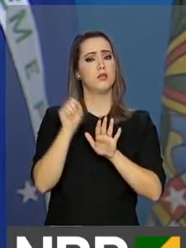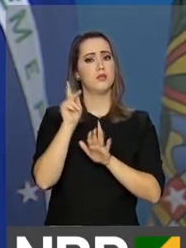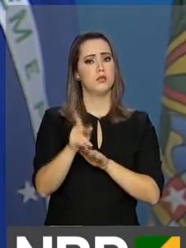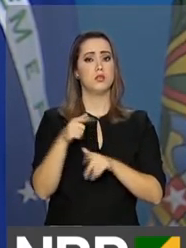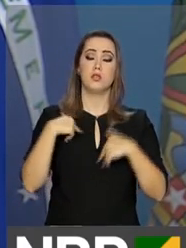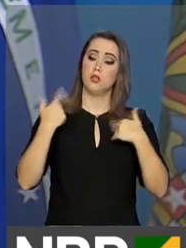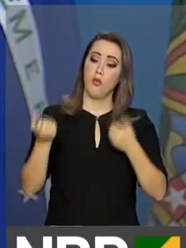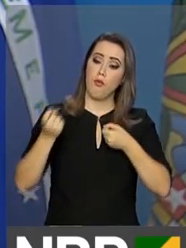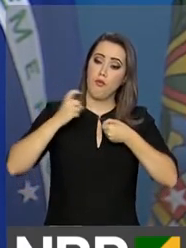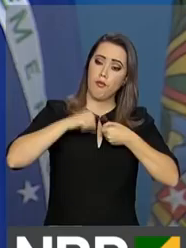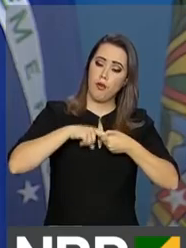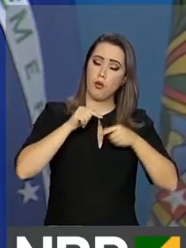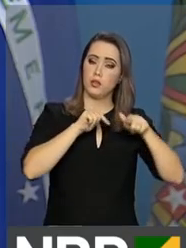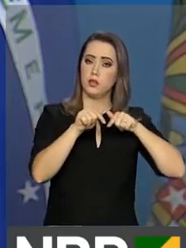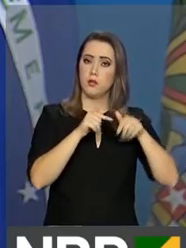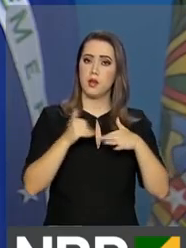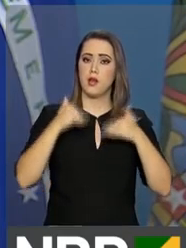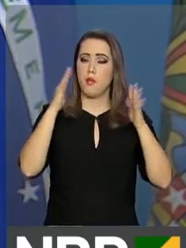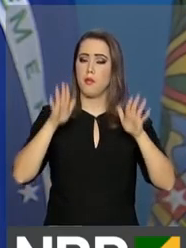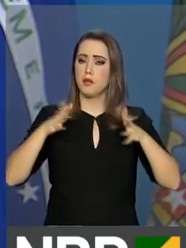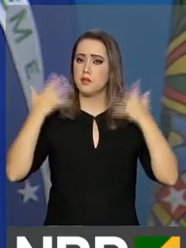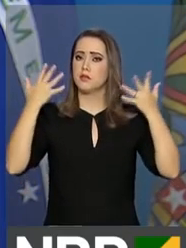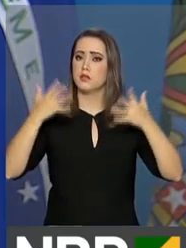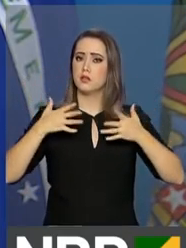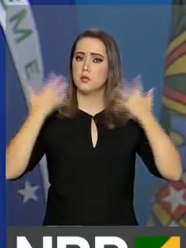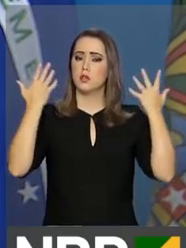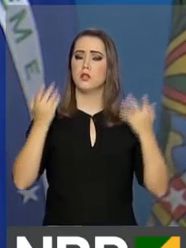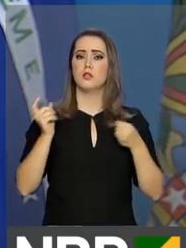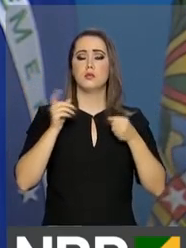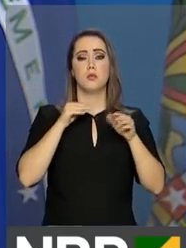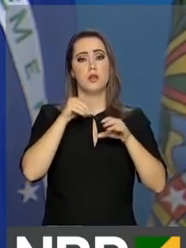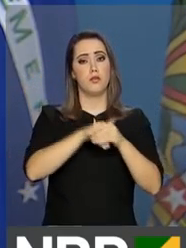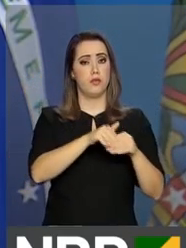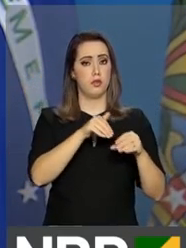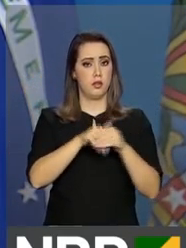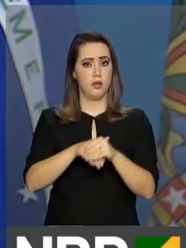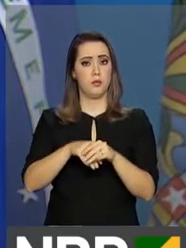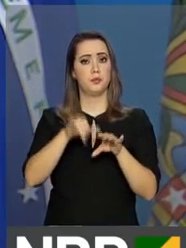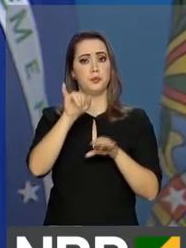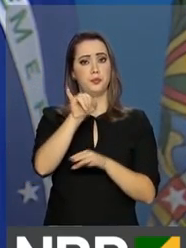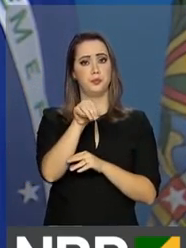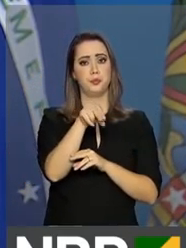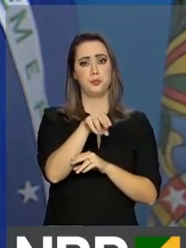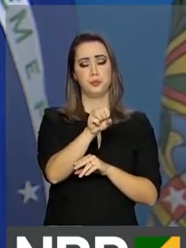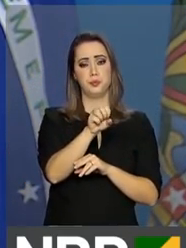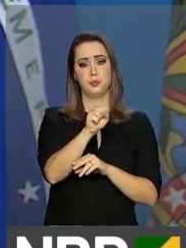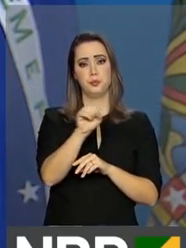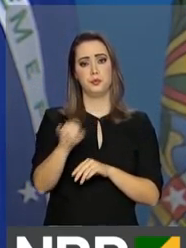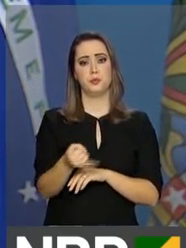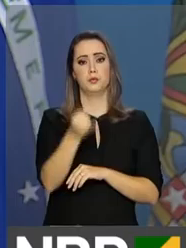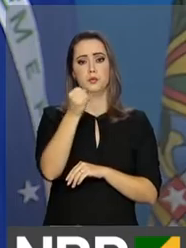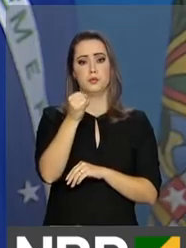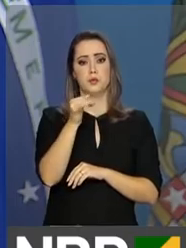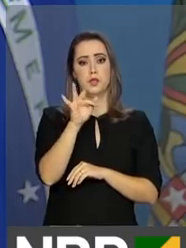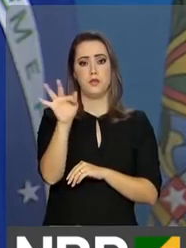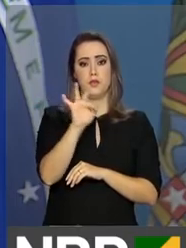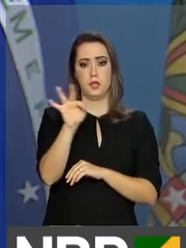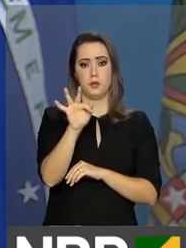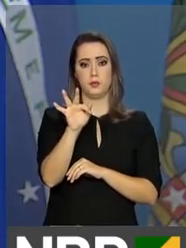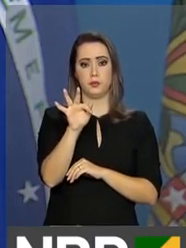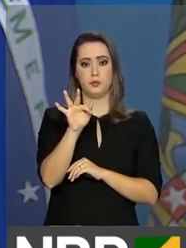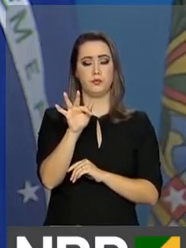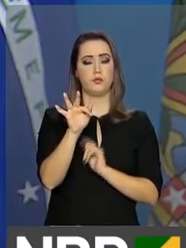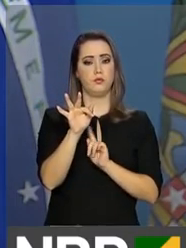mais animados para votar a reforma da Previdência em janeiro, em fevereiro.